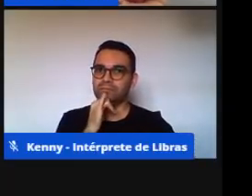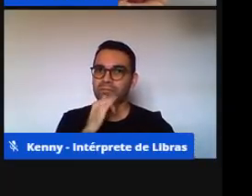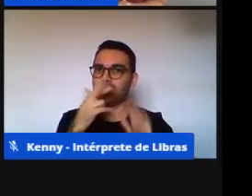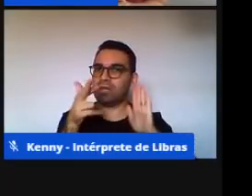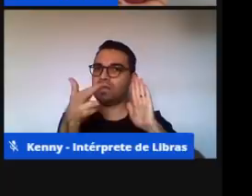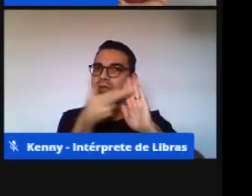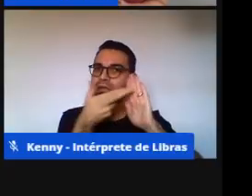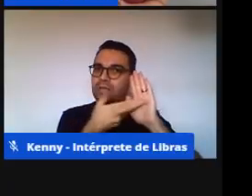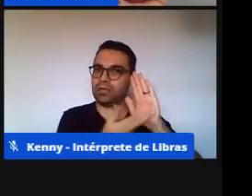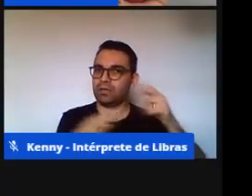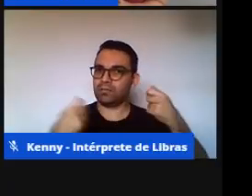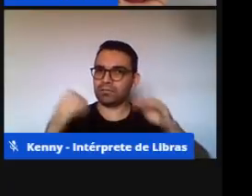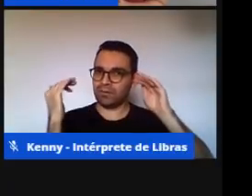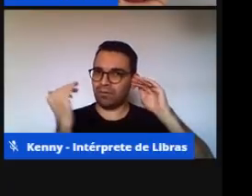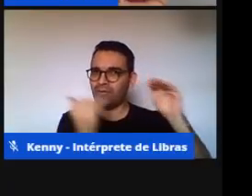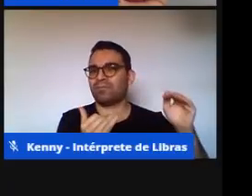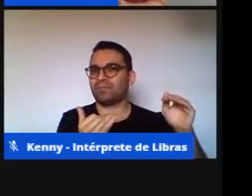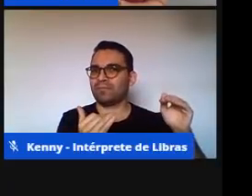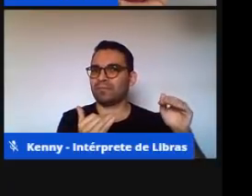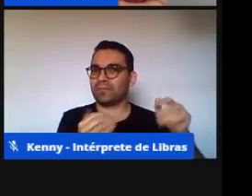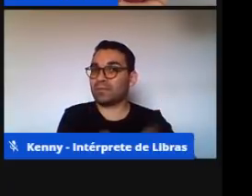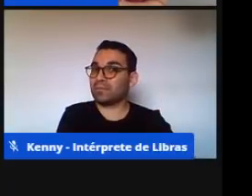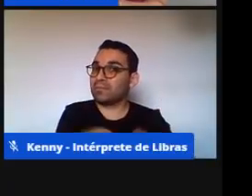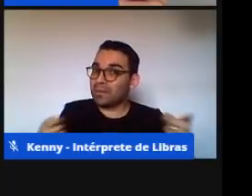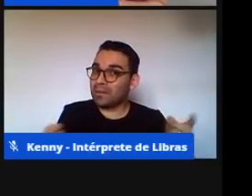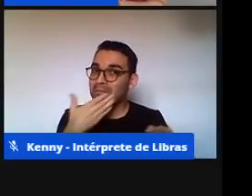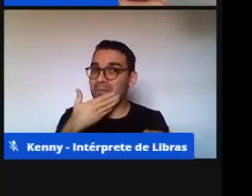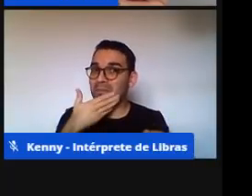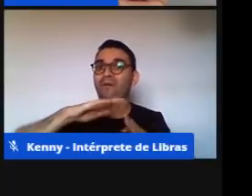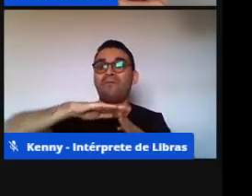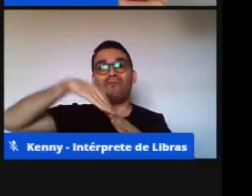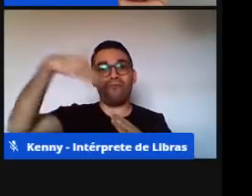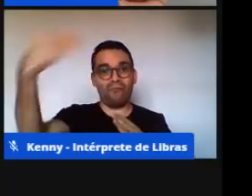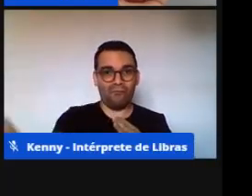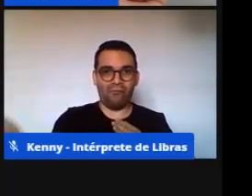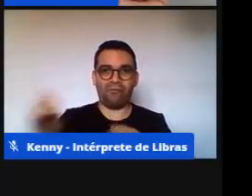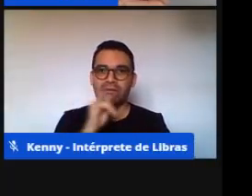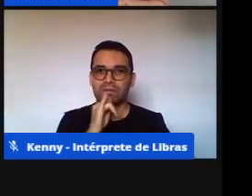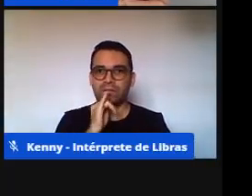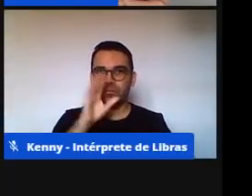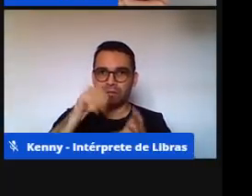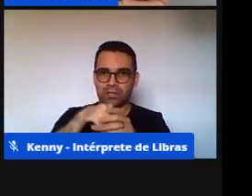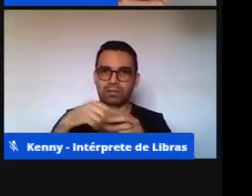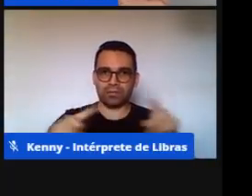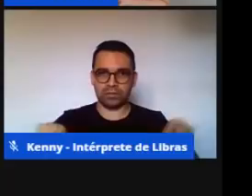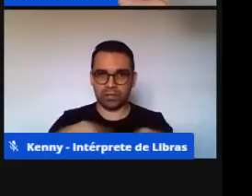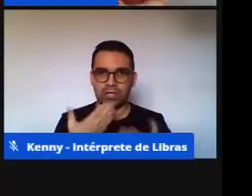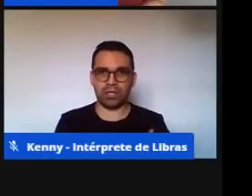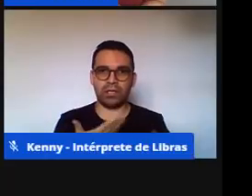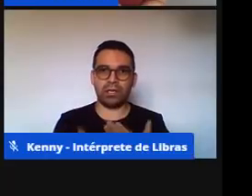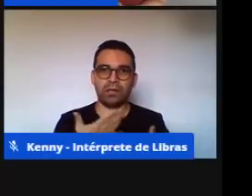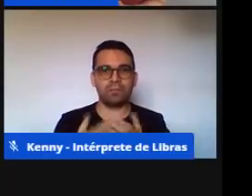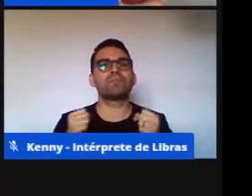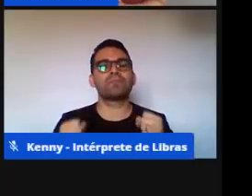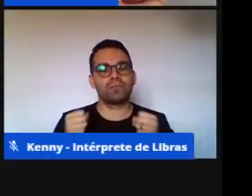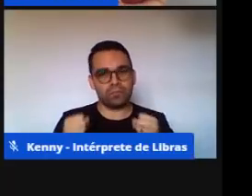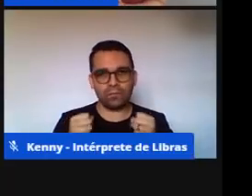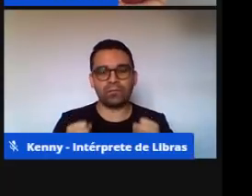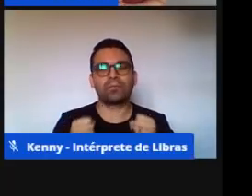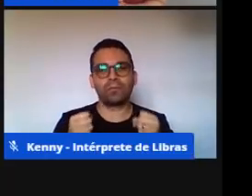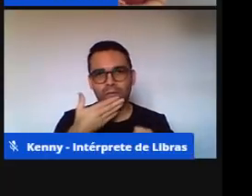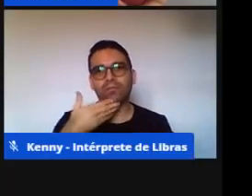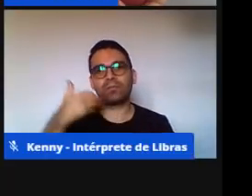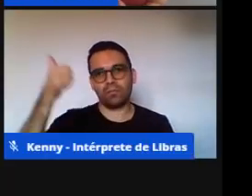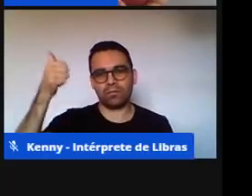realmente é fazer essas refeições fora do refeitório, fazer na sala de aula mesmo. Evitar ao máximo realizar as